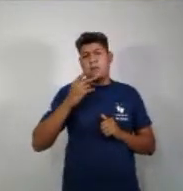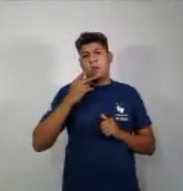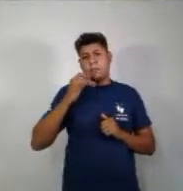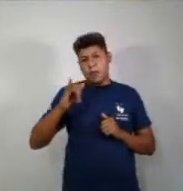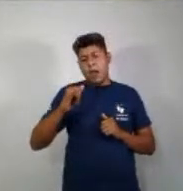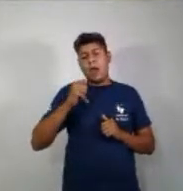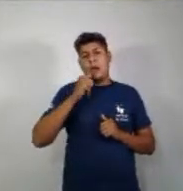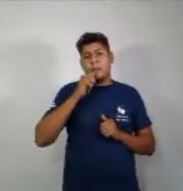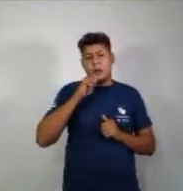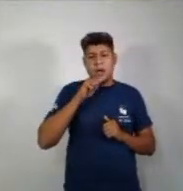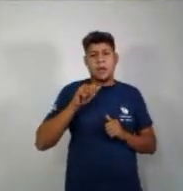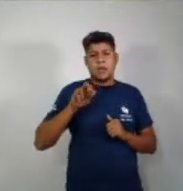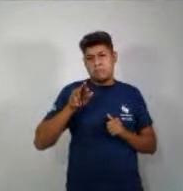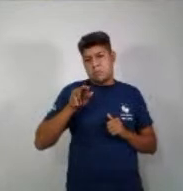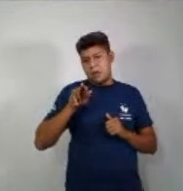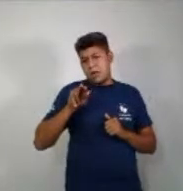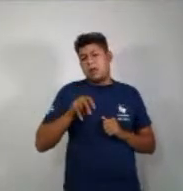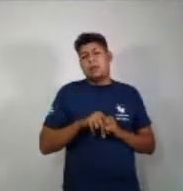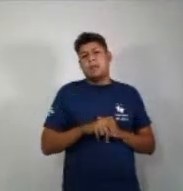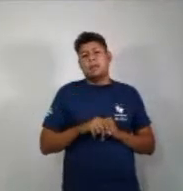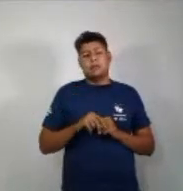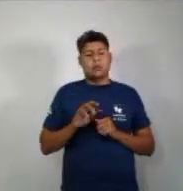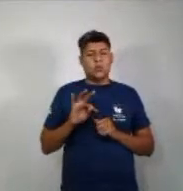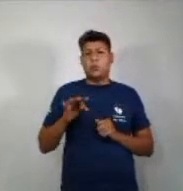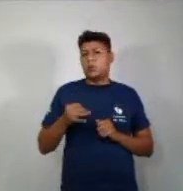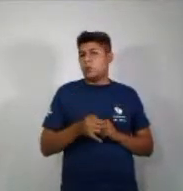irmãs, os genros, enfim.